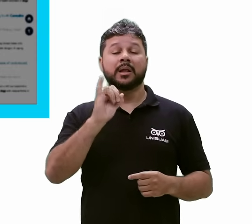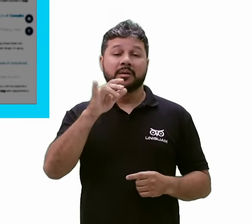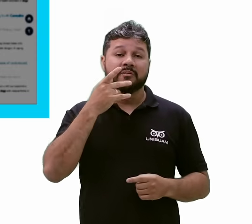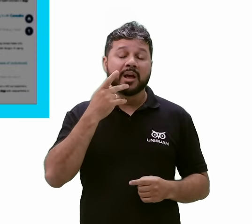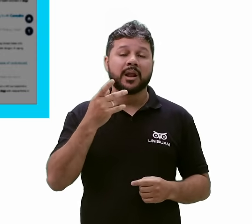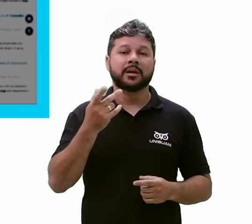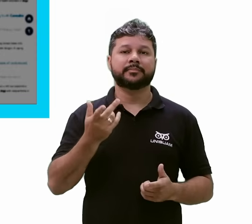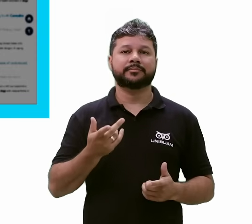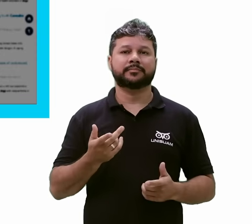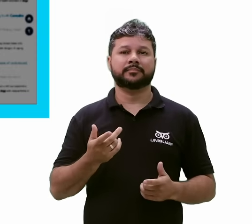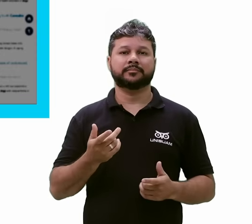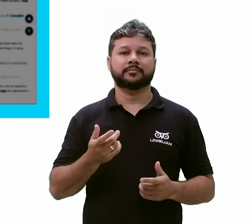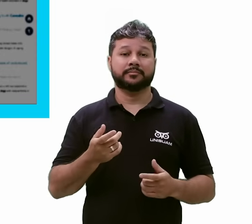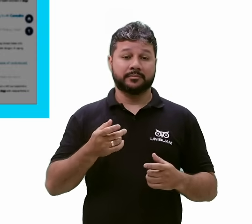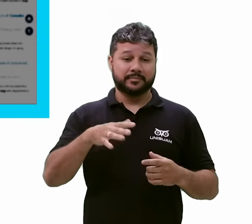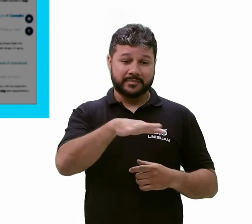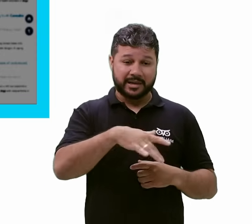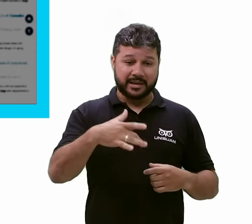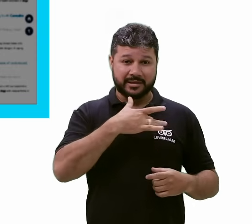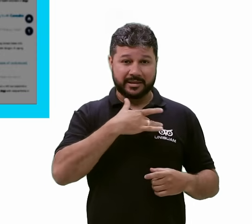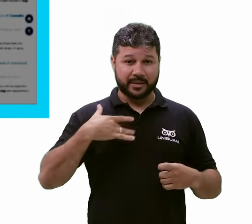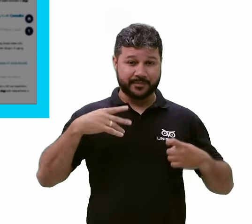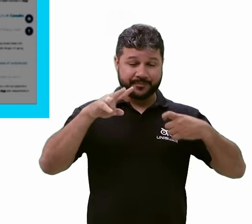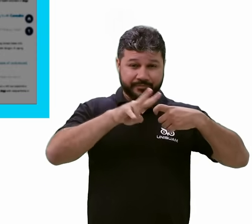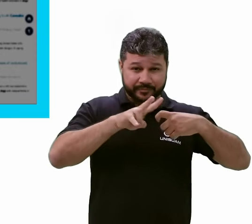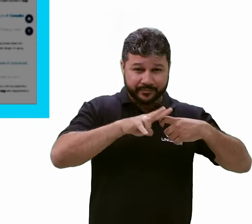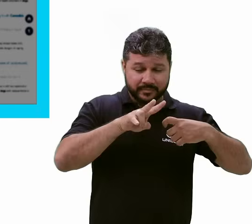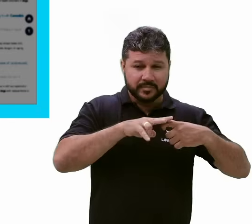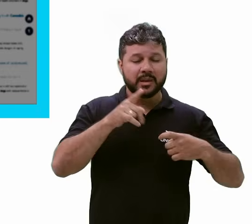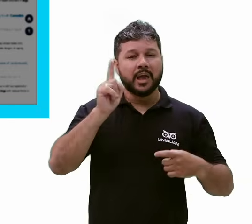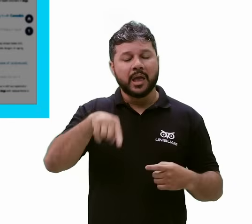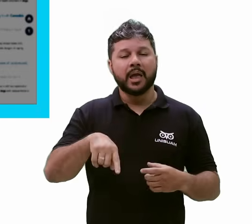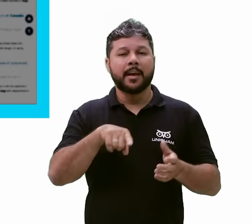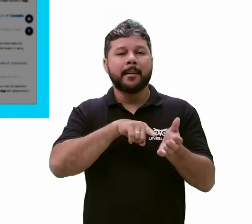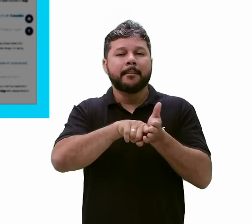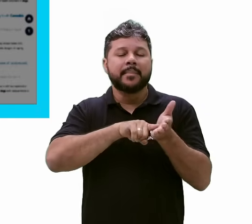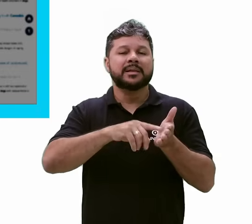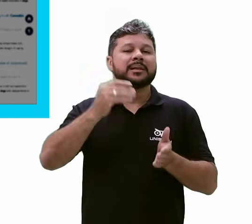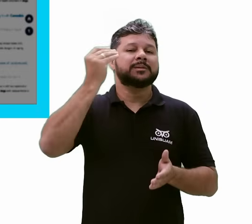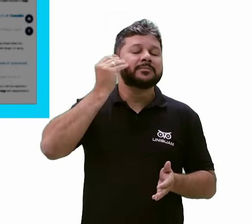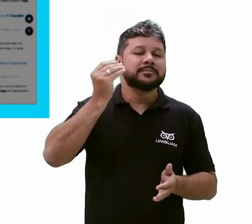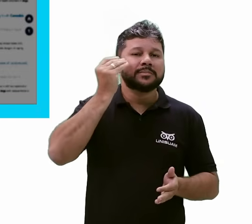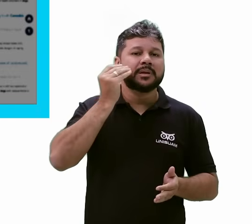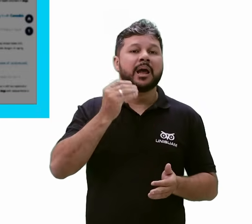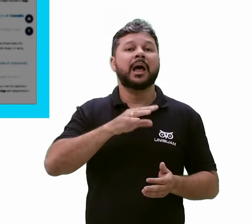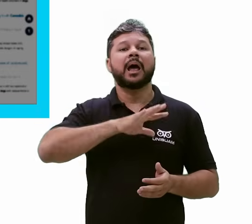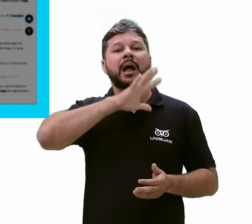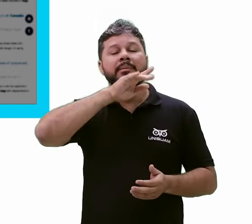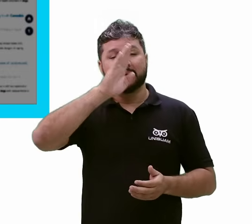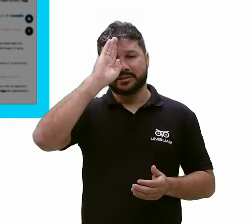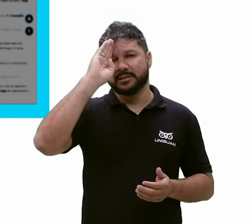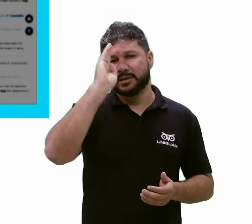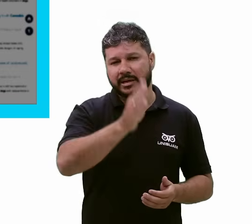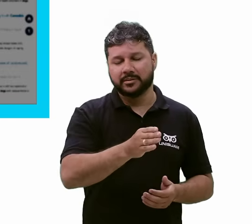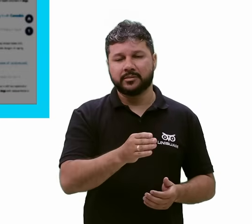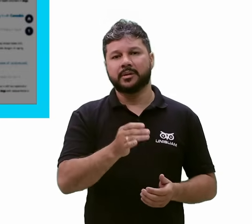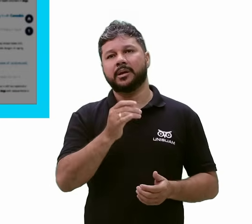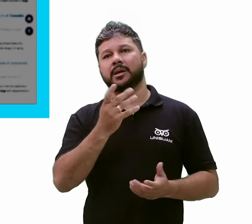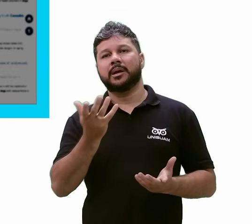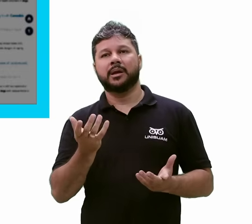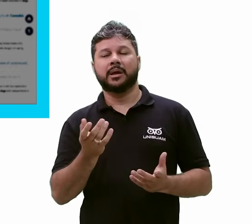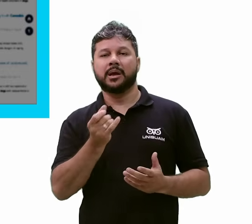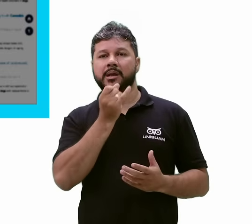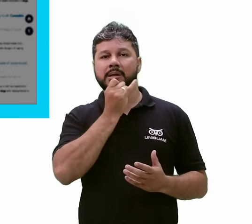gente está falando em medicina veterinária, a gente tem que olhar as pesquisas experimentais com animais diretos. Então,